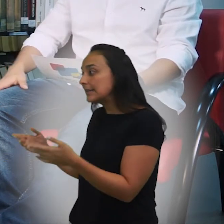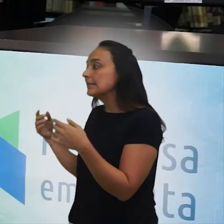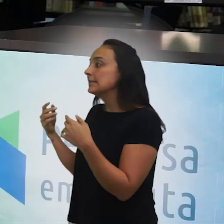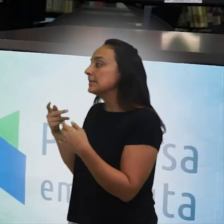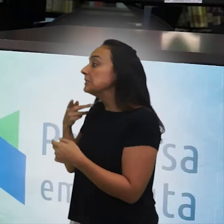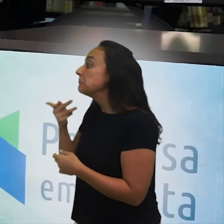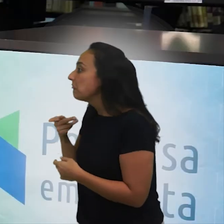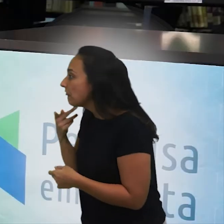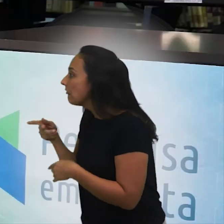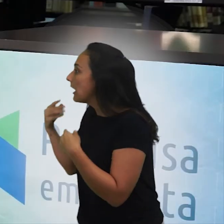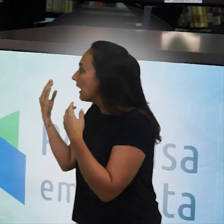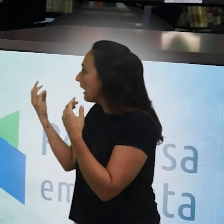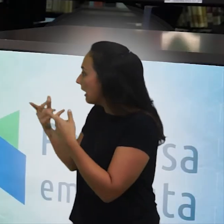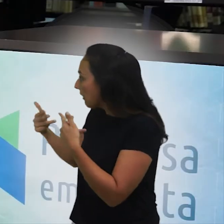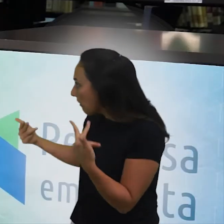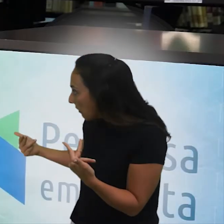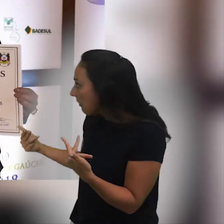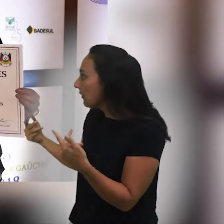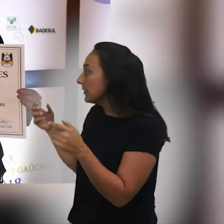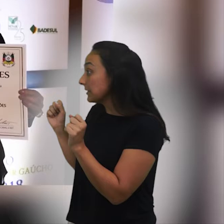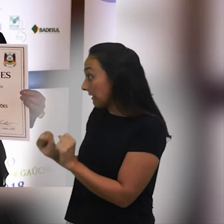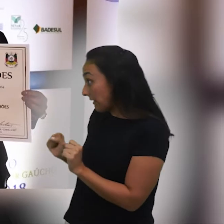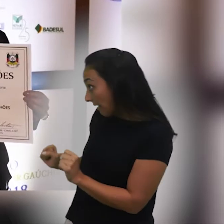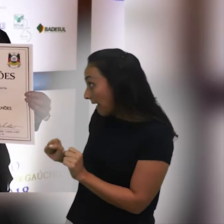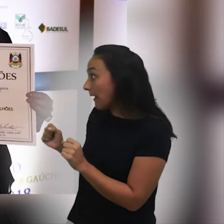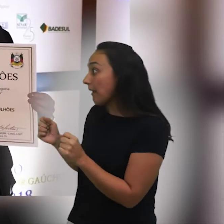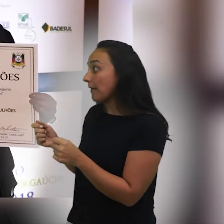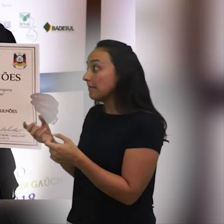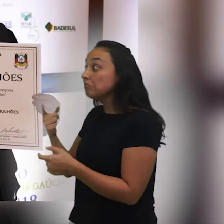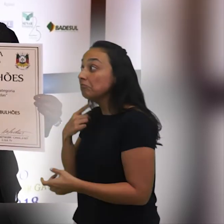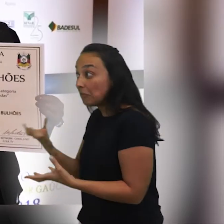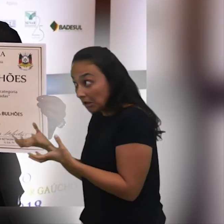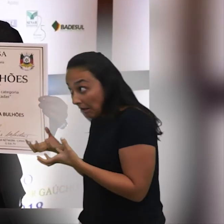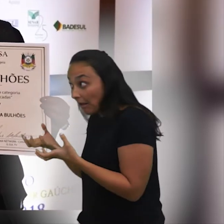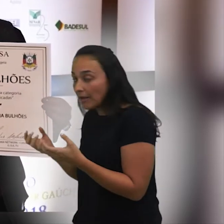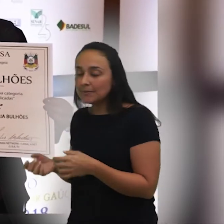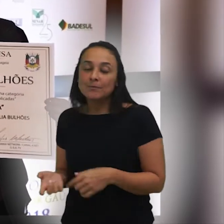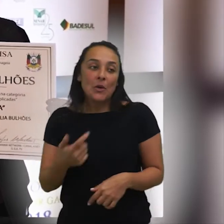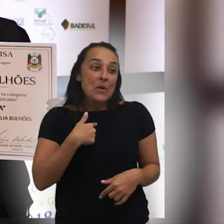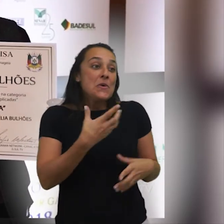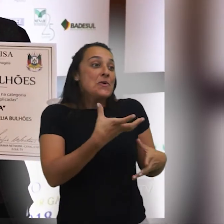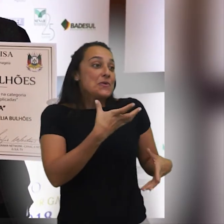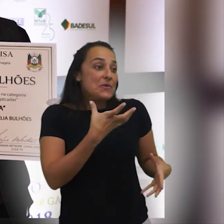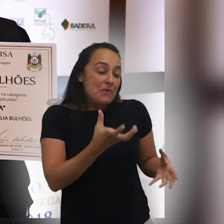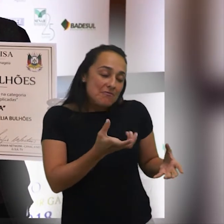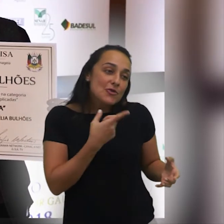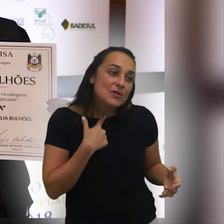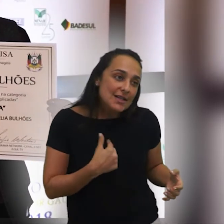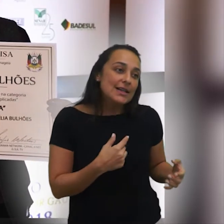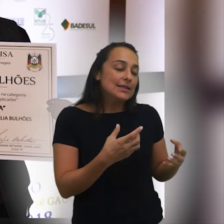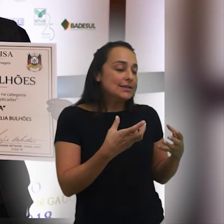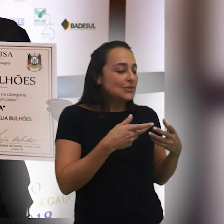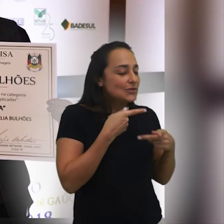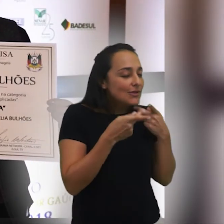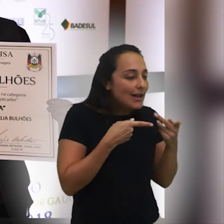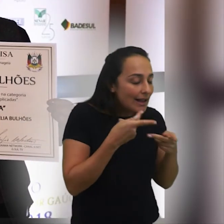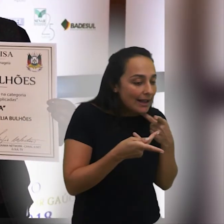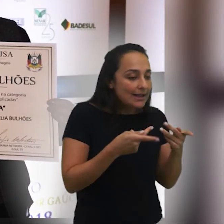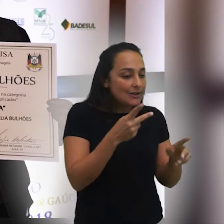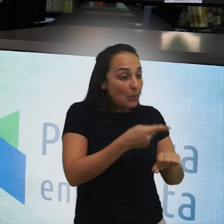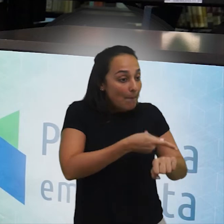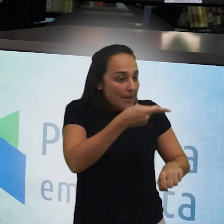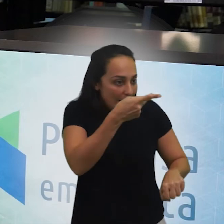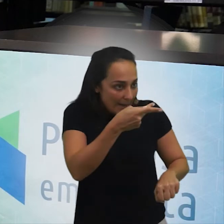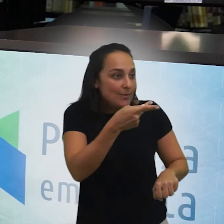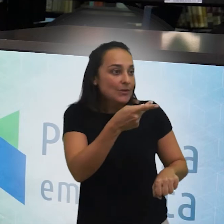trabalhos. Eu só gostaria de comentar do prêmio do pesquisador do ano na área de ciências sociais, que eu recebi esse ano, da FAPERGS. Foi